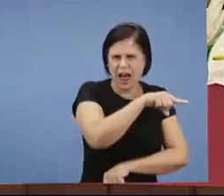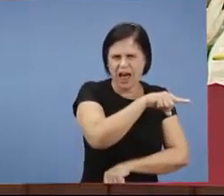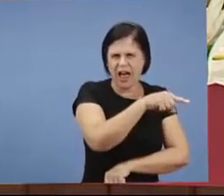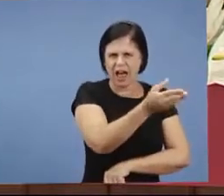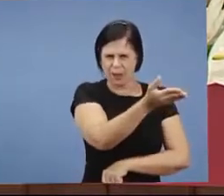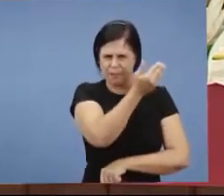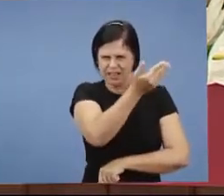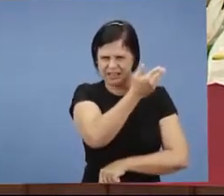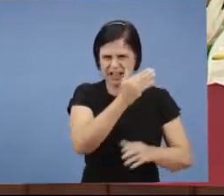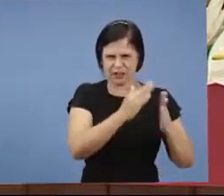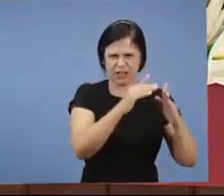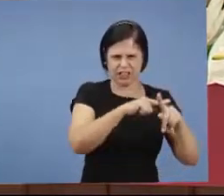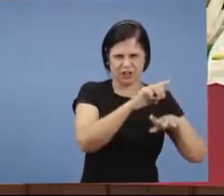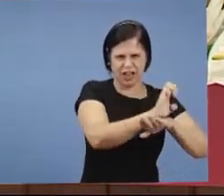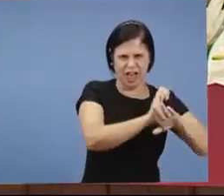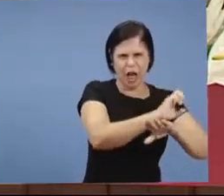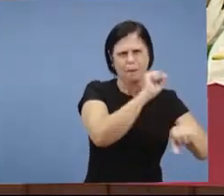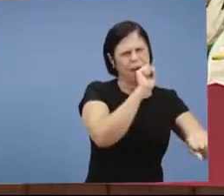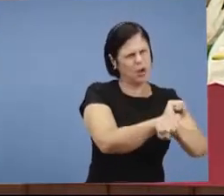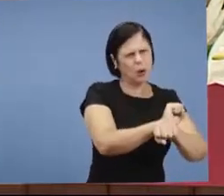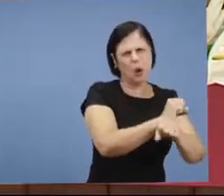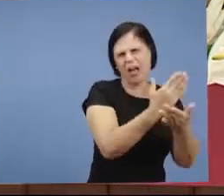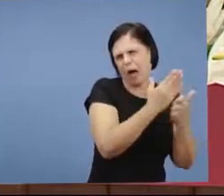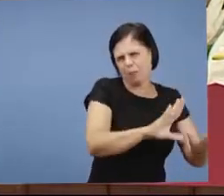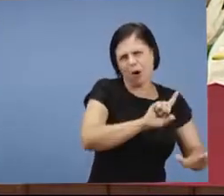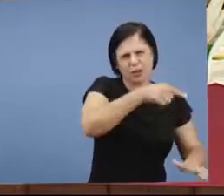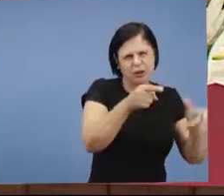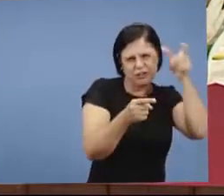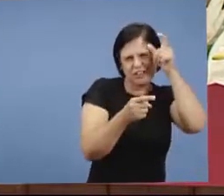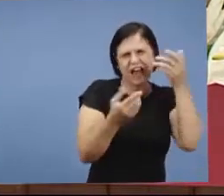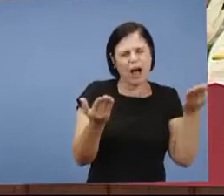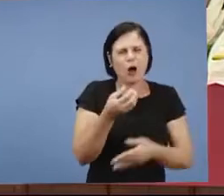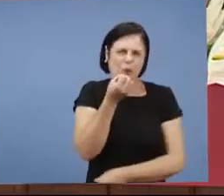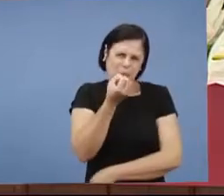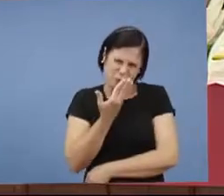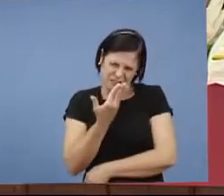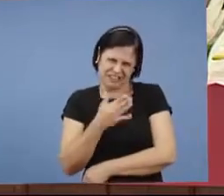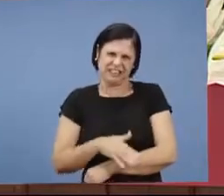Éfeso, eles pararam, eles ficaram bonzinhos, sim ou não?